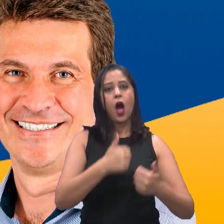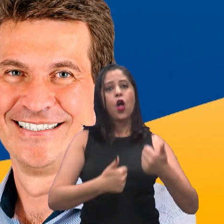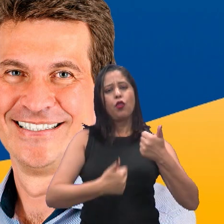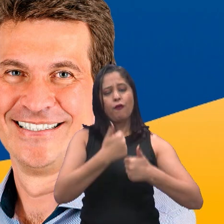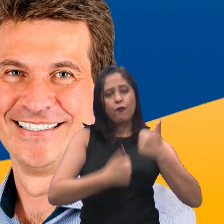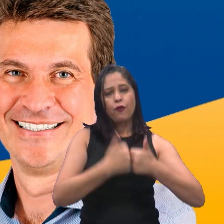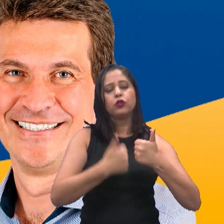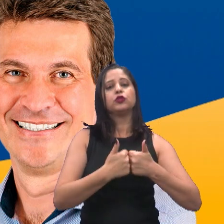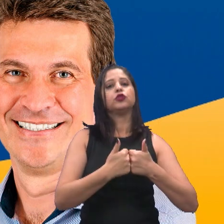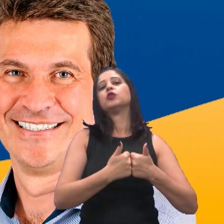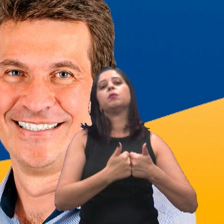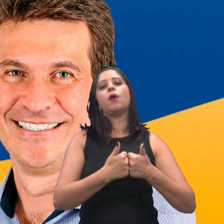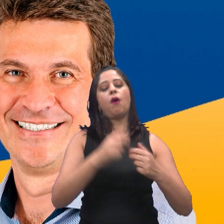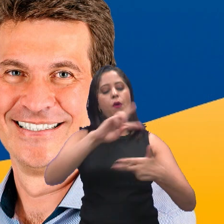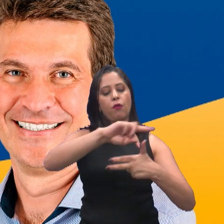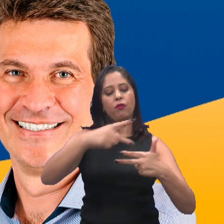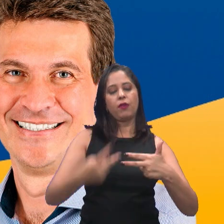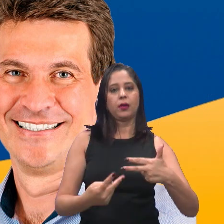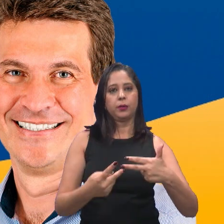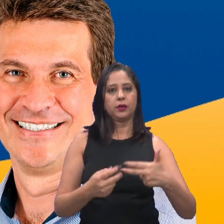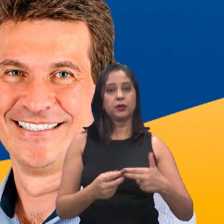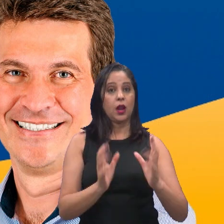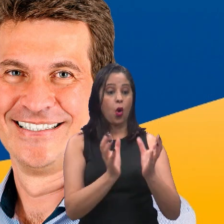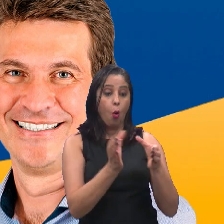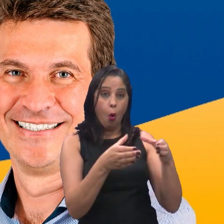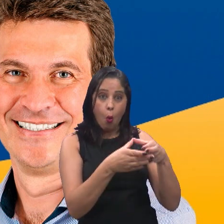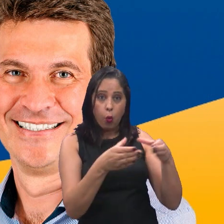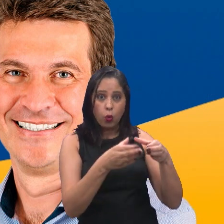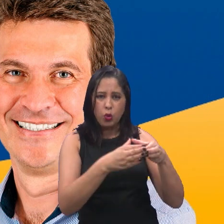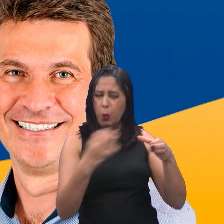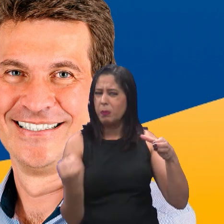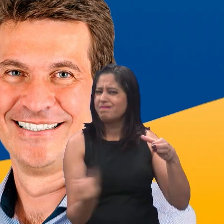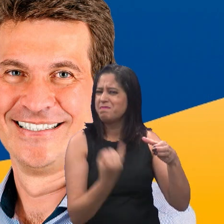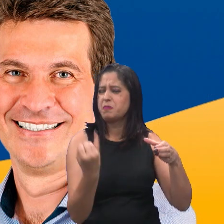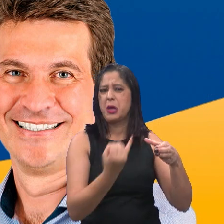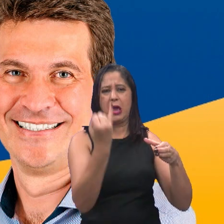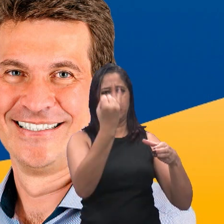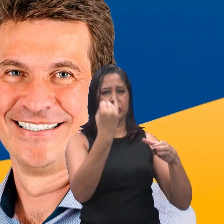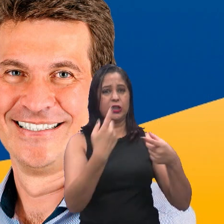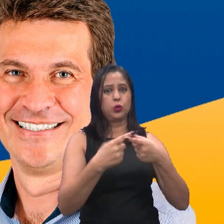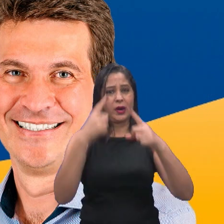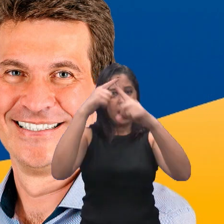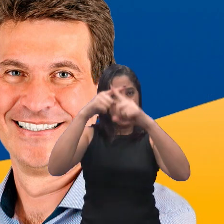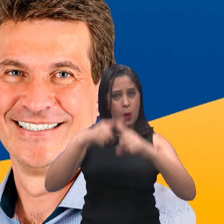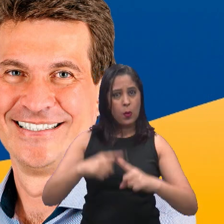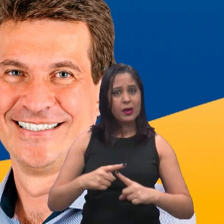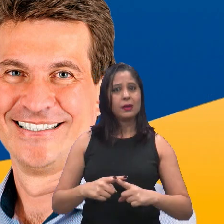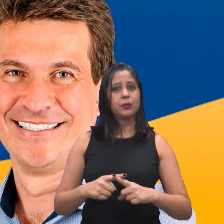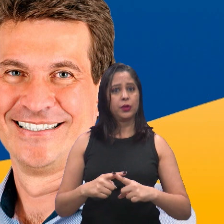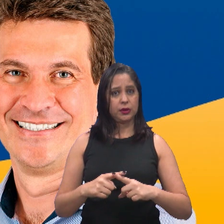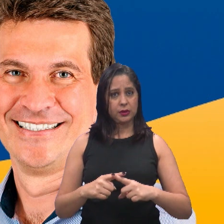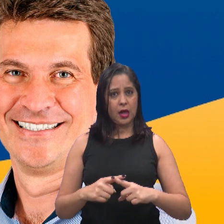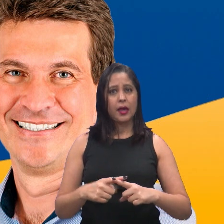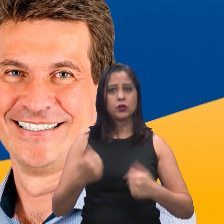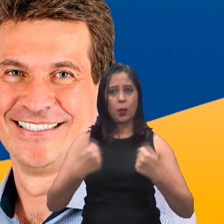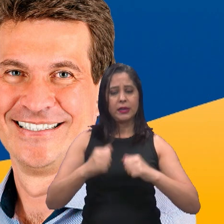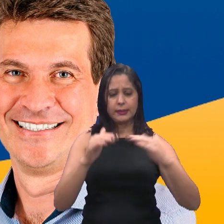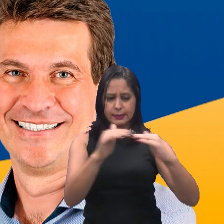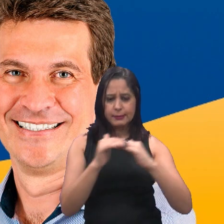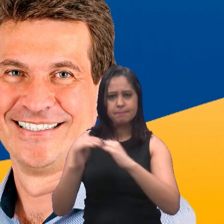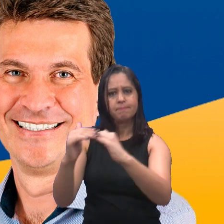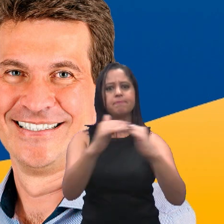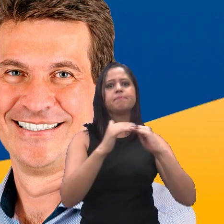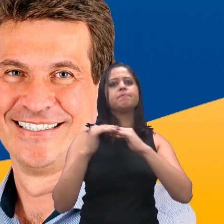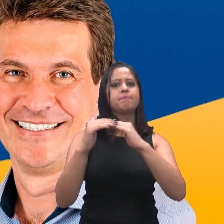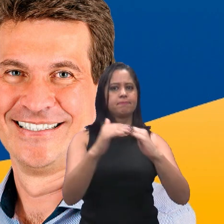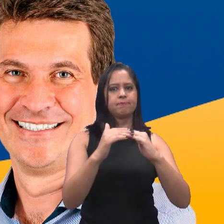esse movimento. Essa junta será de extrema importância para que os campeonatos da cidade aconteçam de maneira mais justa e